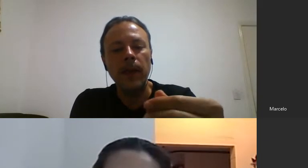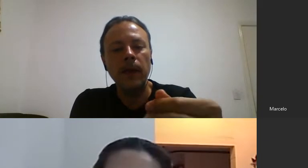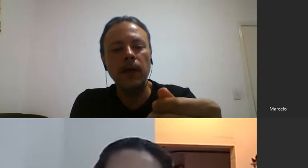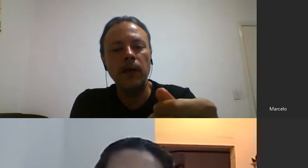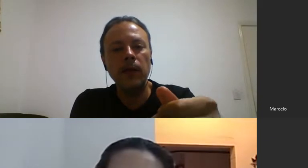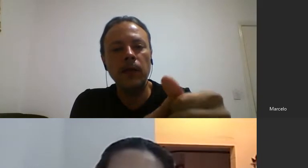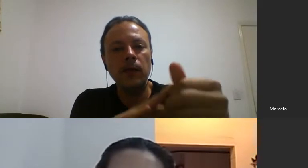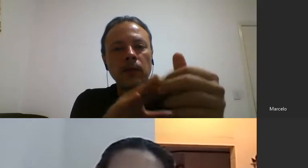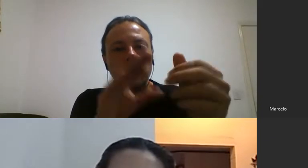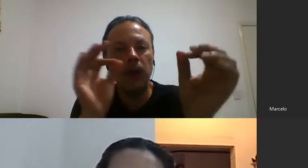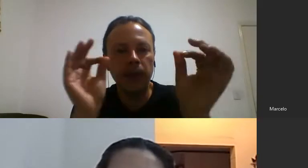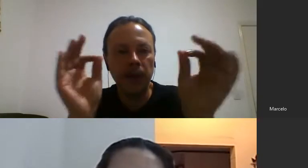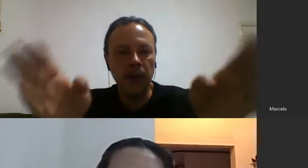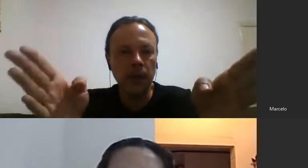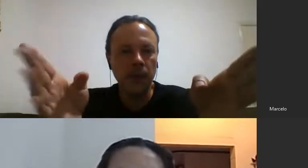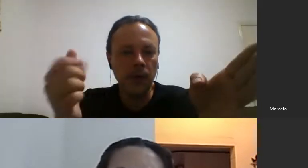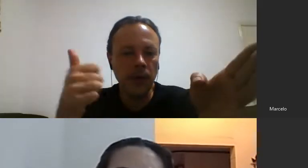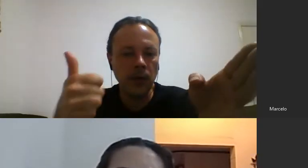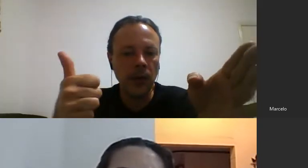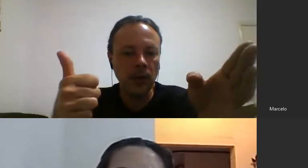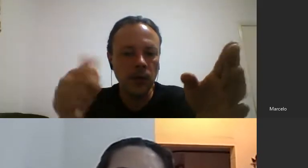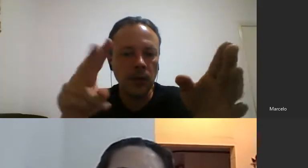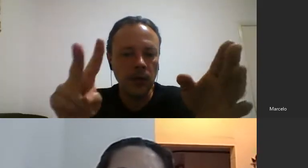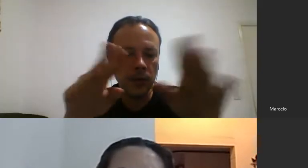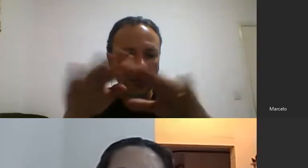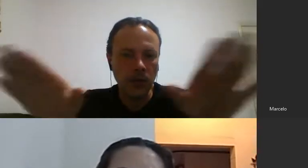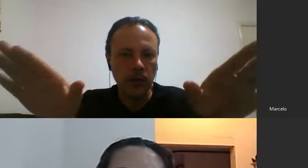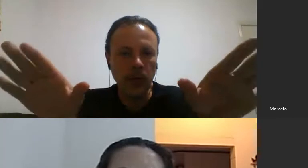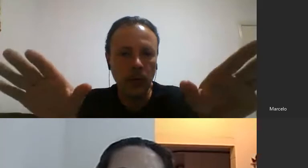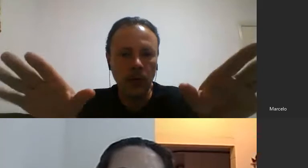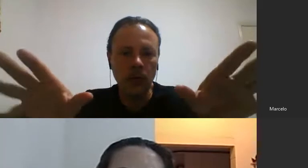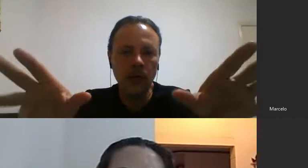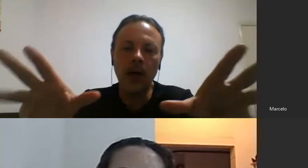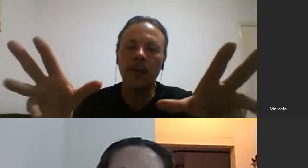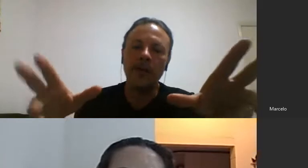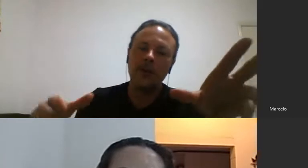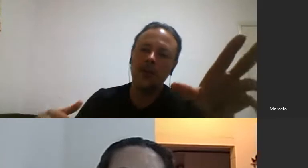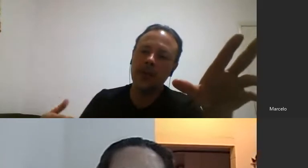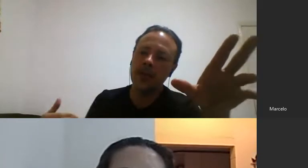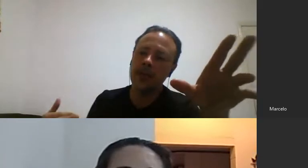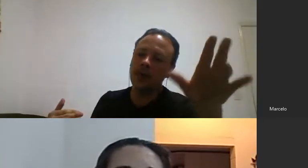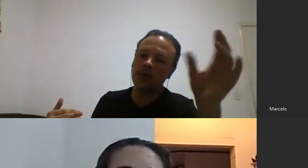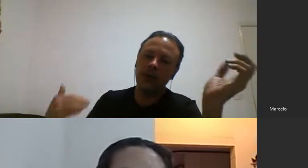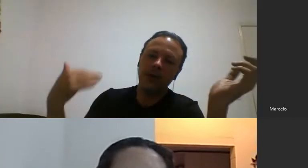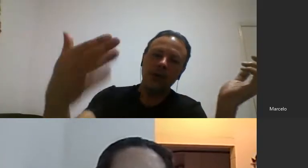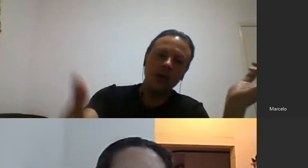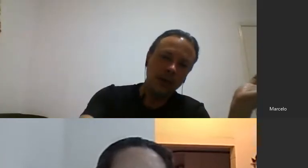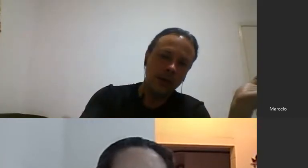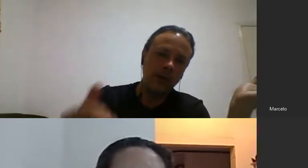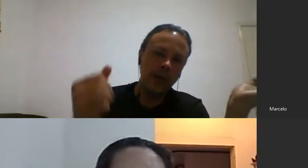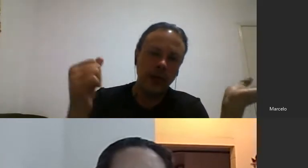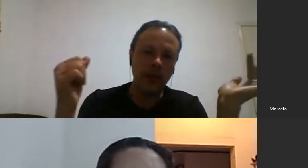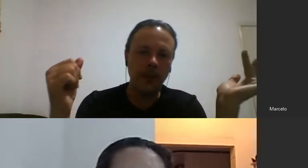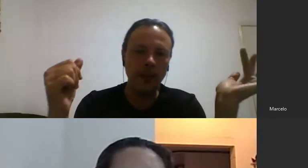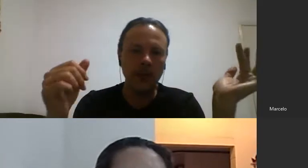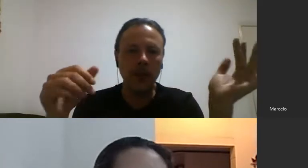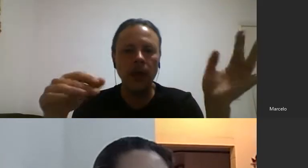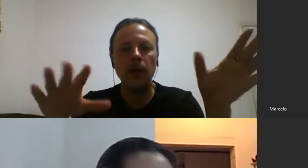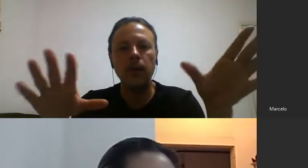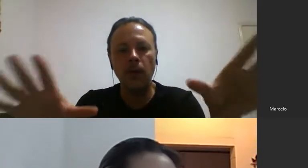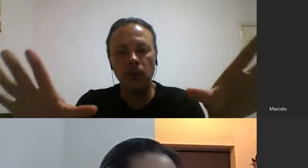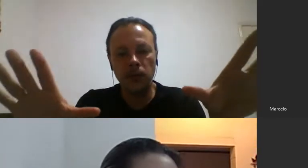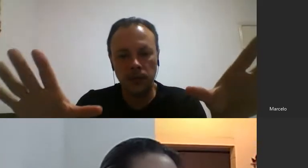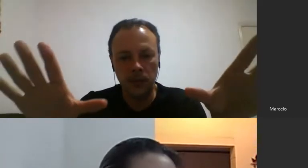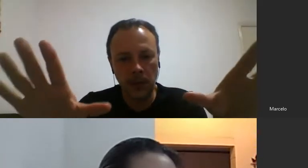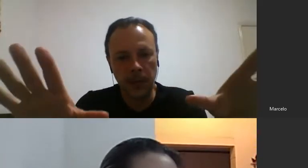tal. Então, para a primeira prova é a unidade 1 e 2, ponto final. Então, professor, mas essa que o senhor falou hoje não vai entrar na